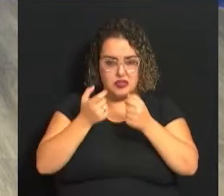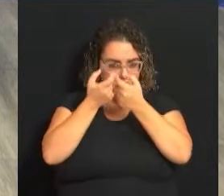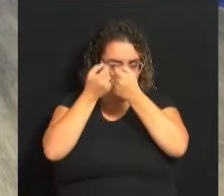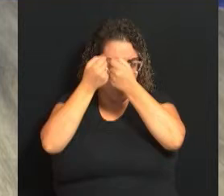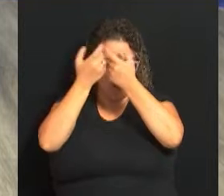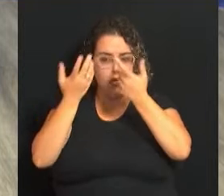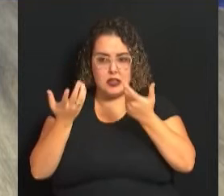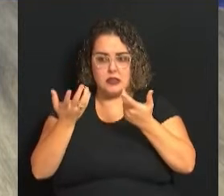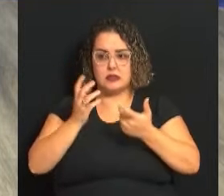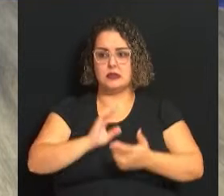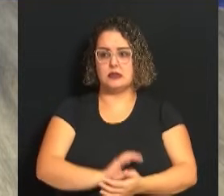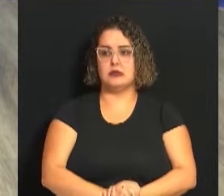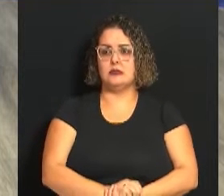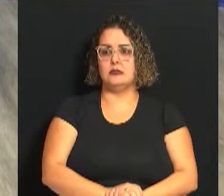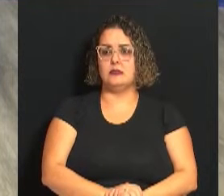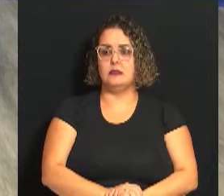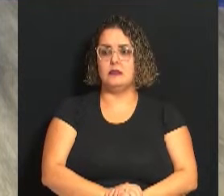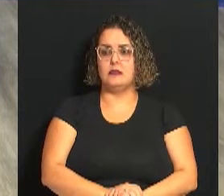doutor?